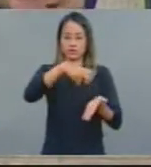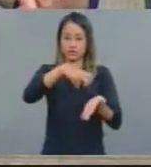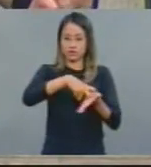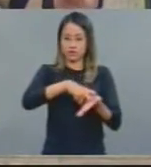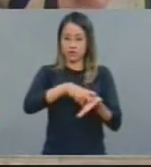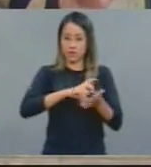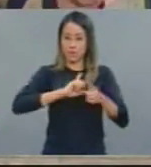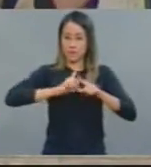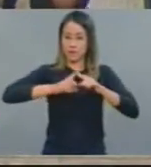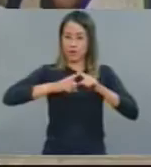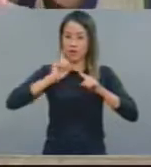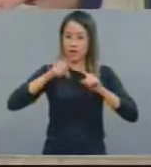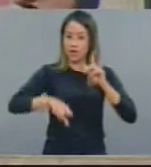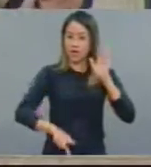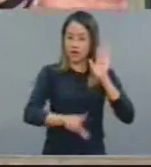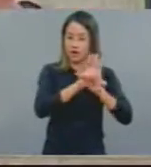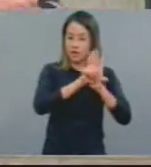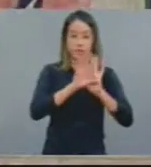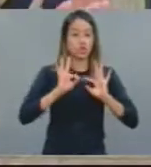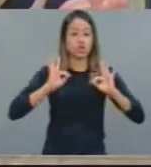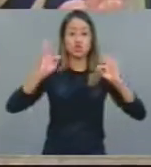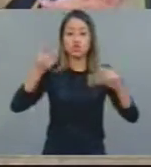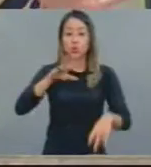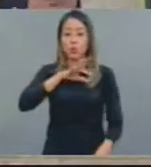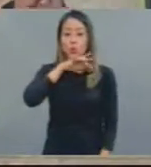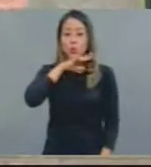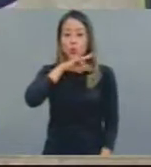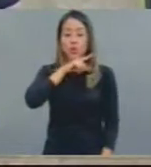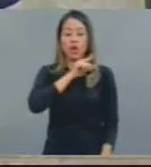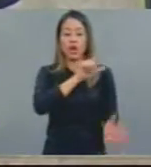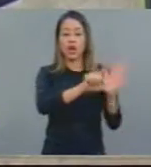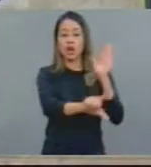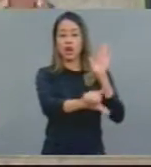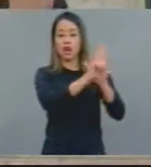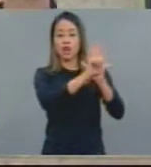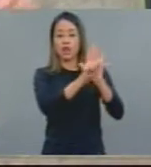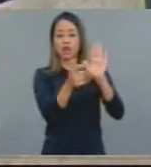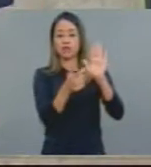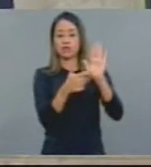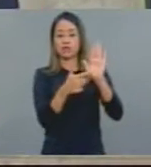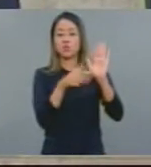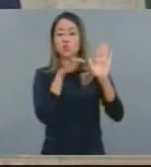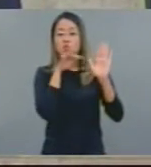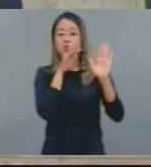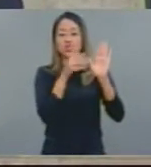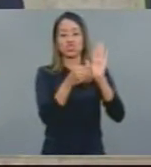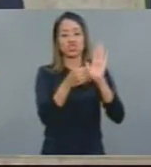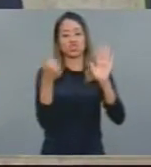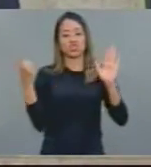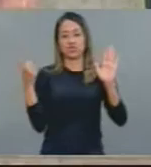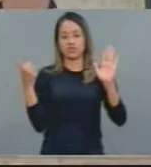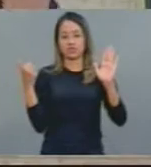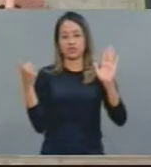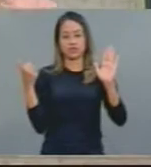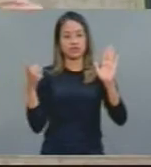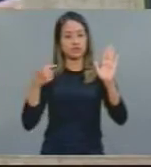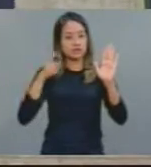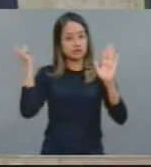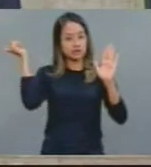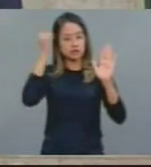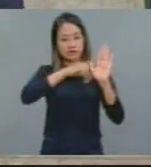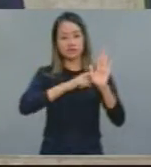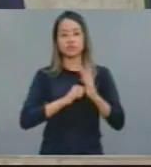definitivamente, porque vira lei, tudo que é ruim que entra no papel, coisa boa é difícil você tirar, mas o que é perversidade é mais difícil. Então é a